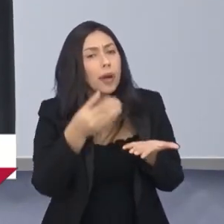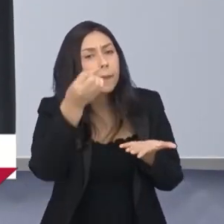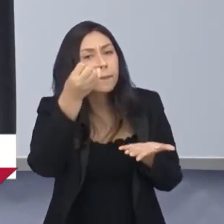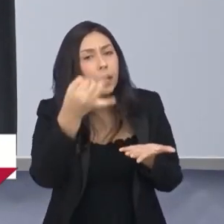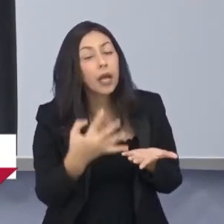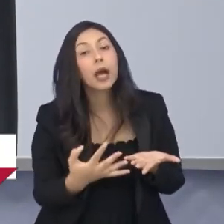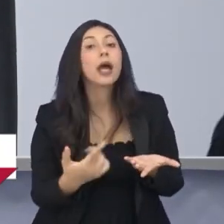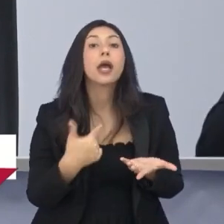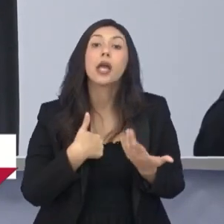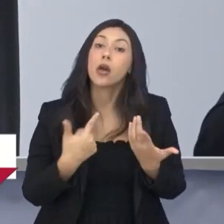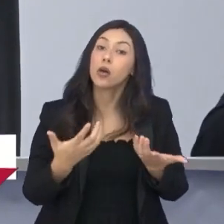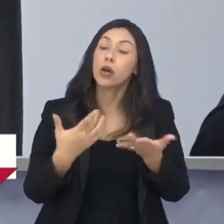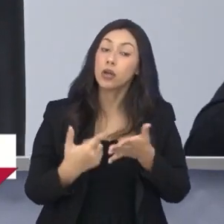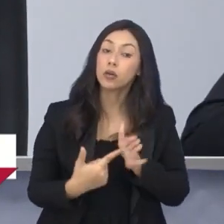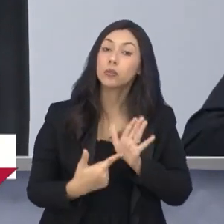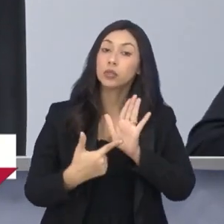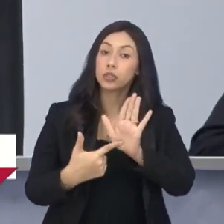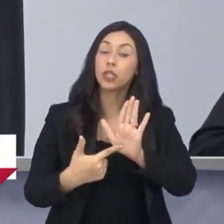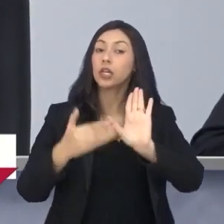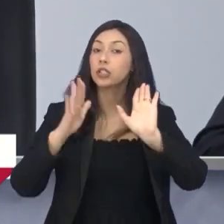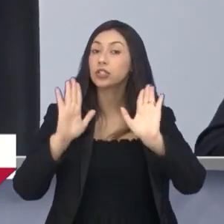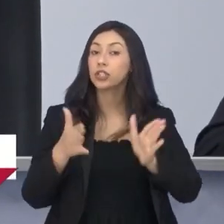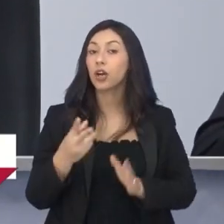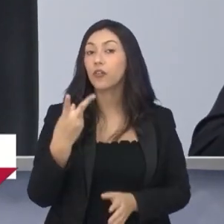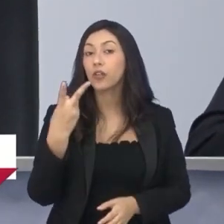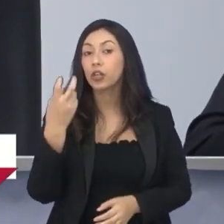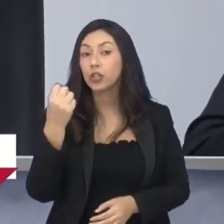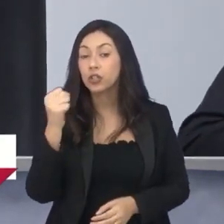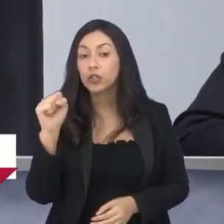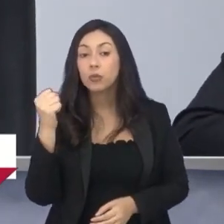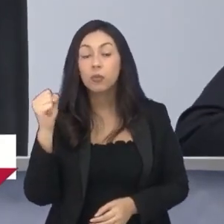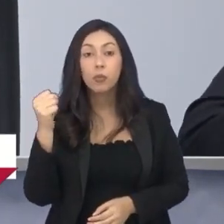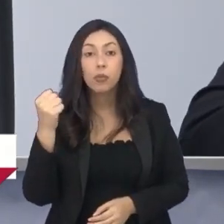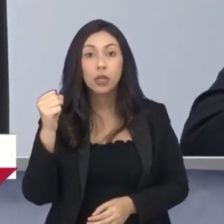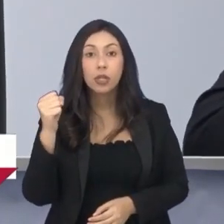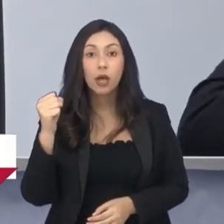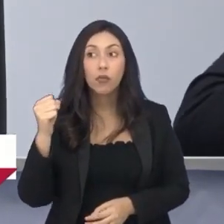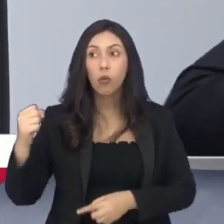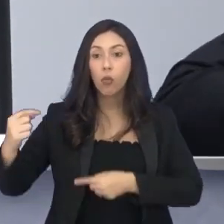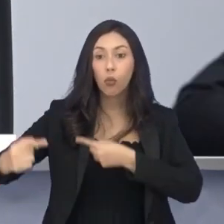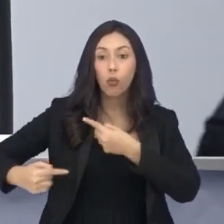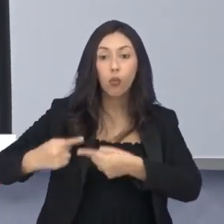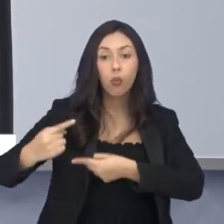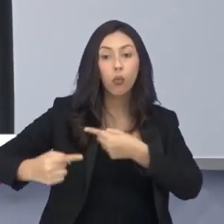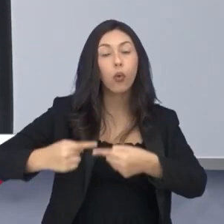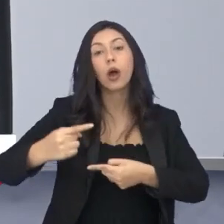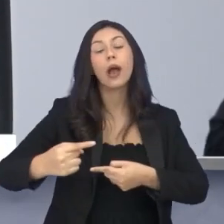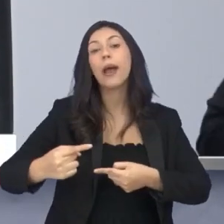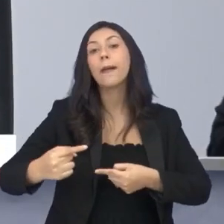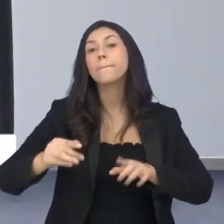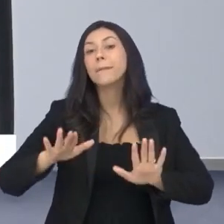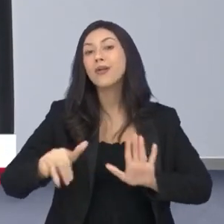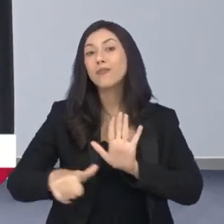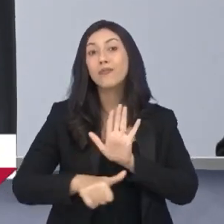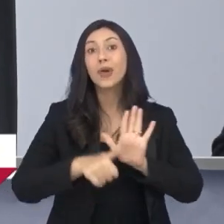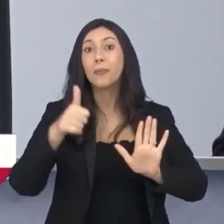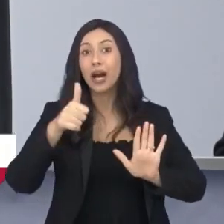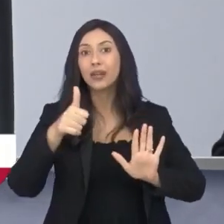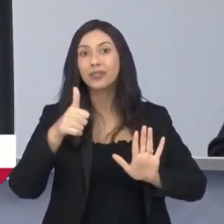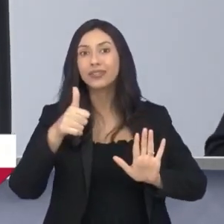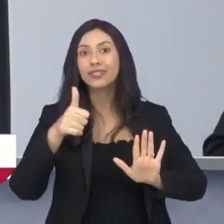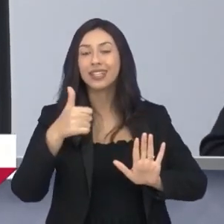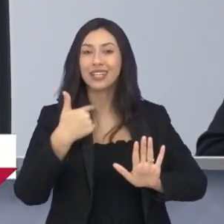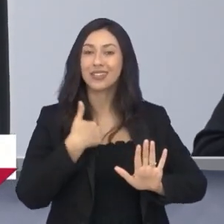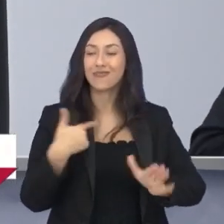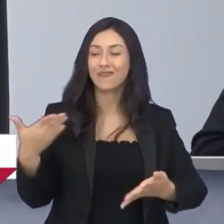no 28º ciclo é o primeiro que eu participo e venho já de cara